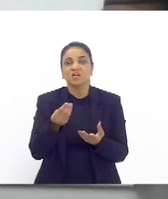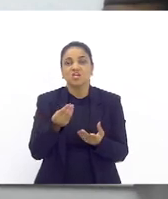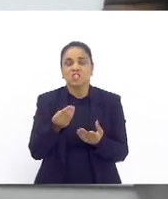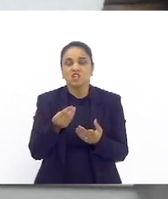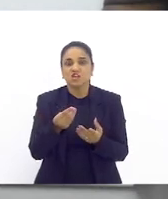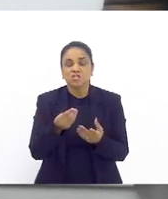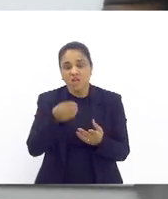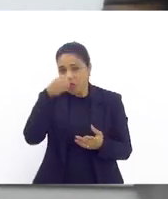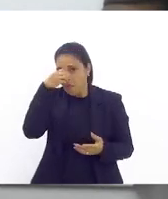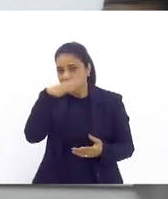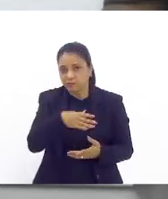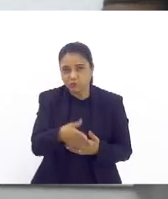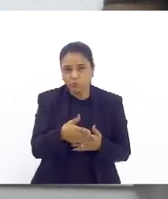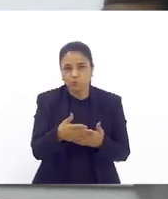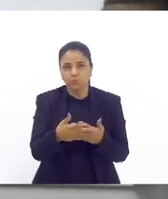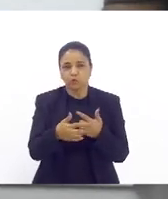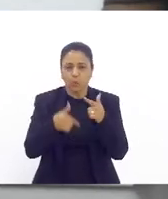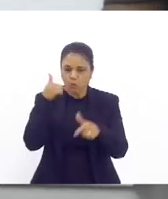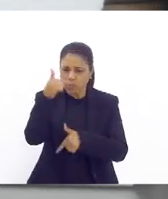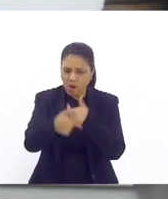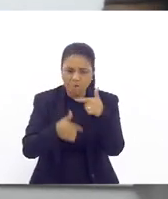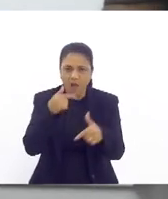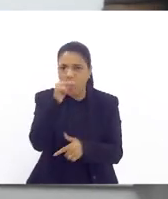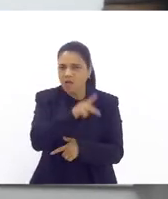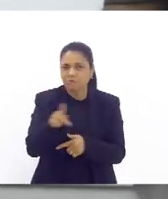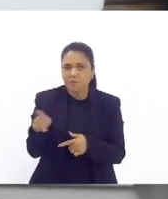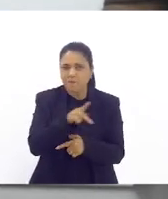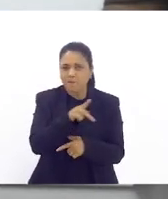do trabalho docente ele precisa acabar